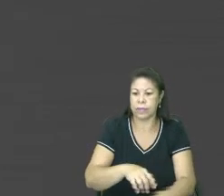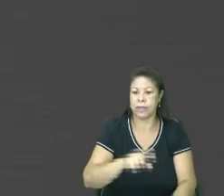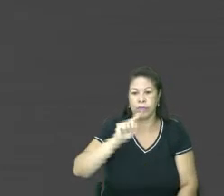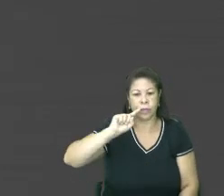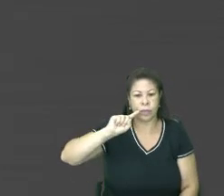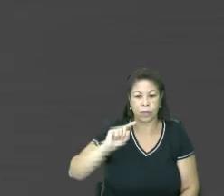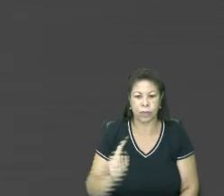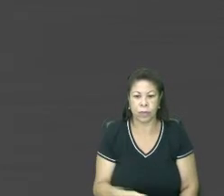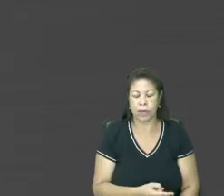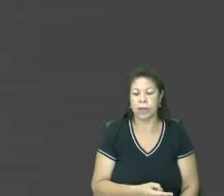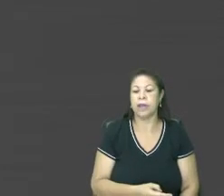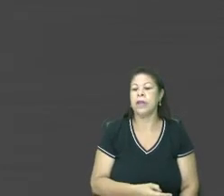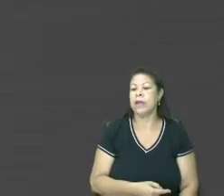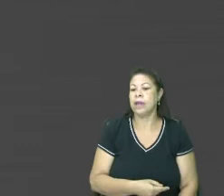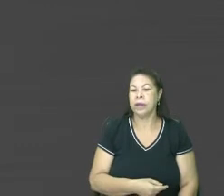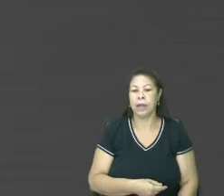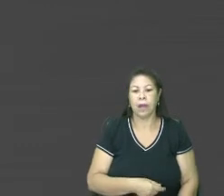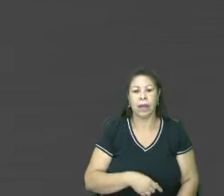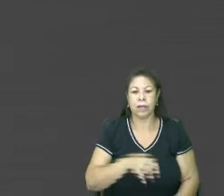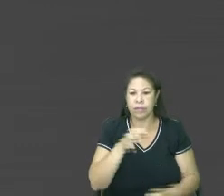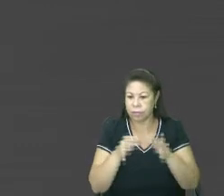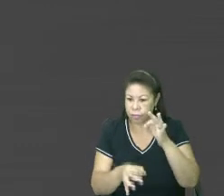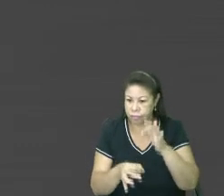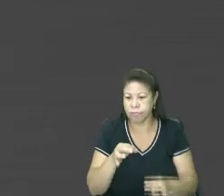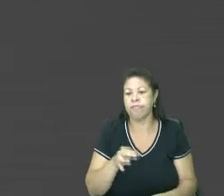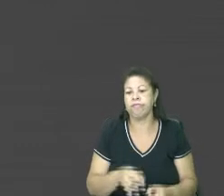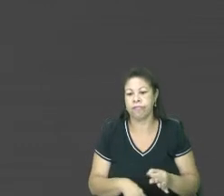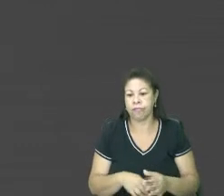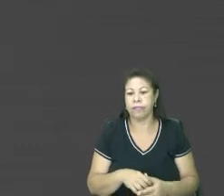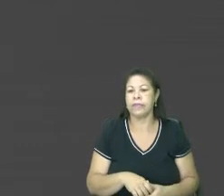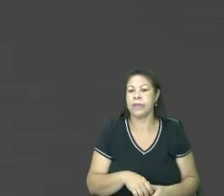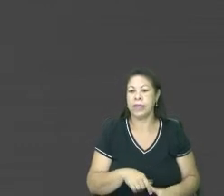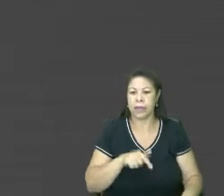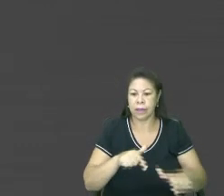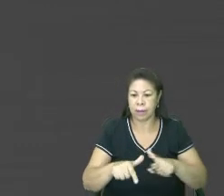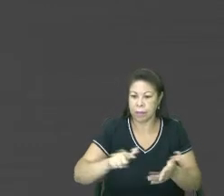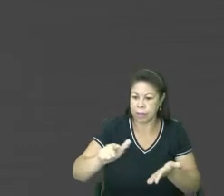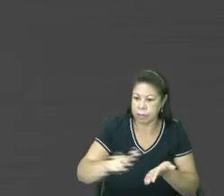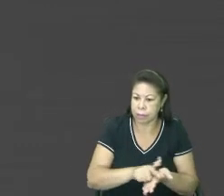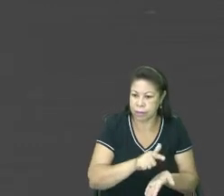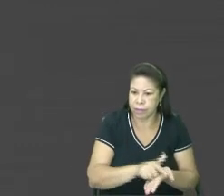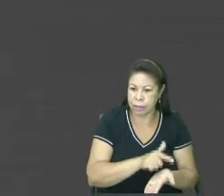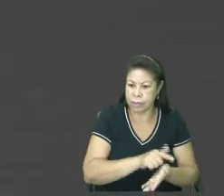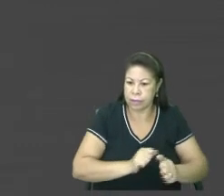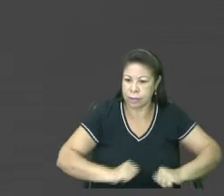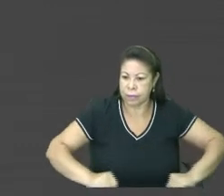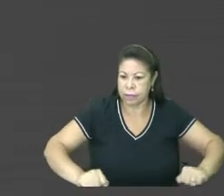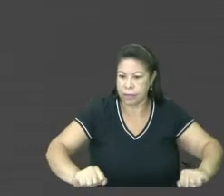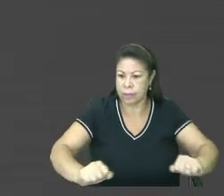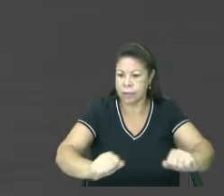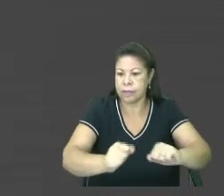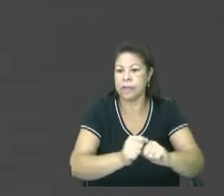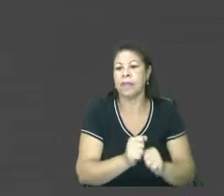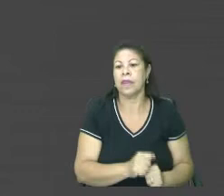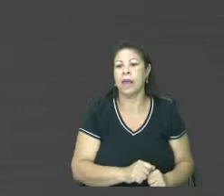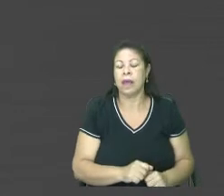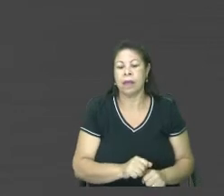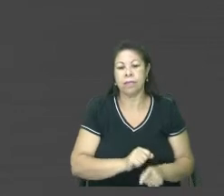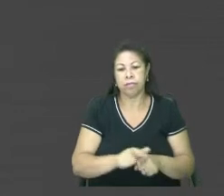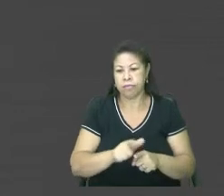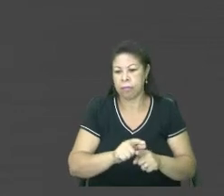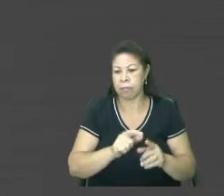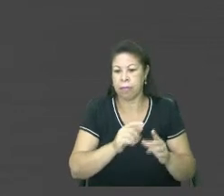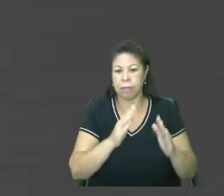com sentenças judiciais, serviço de limpeza, locação de imóvel, enfim, a gente